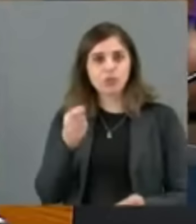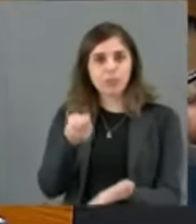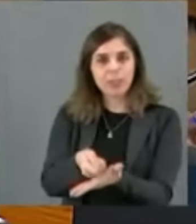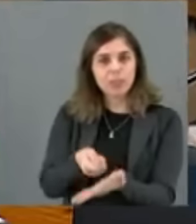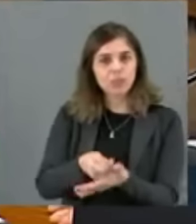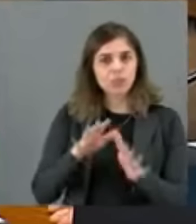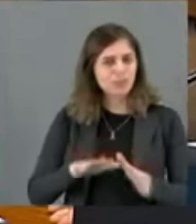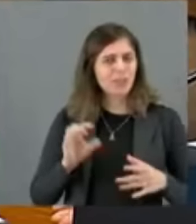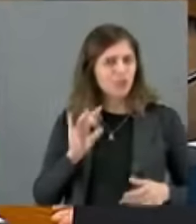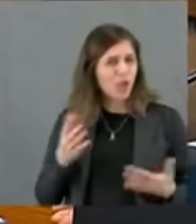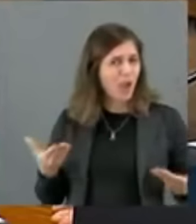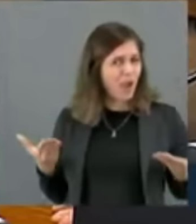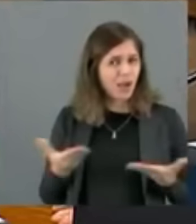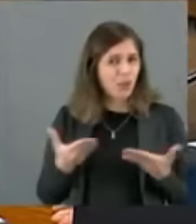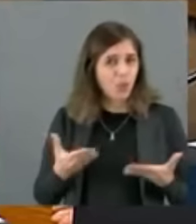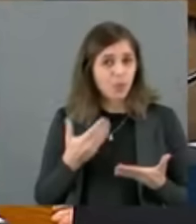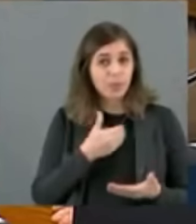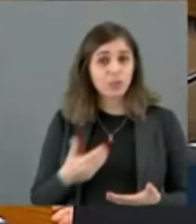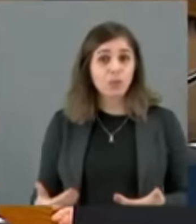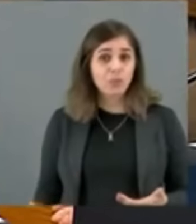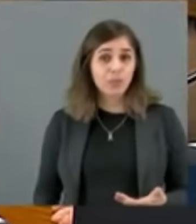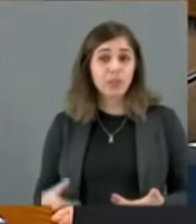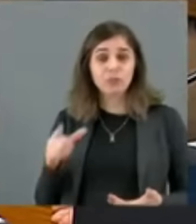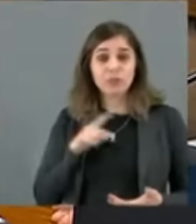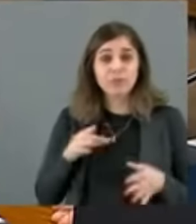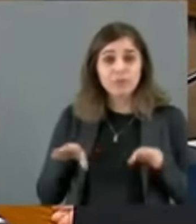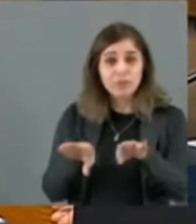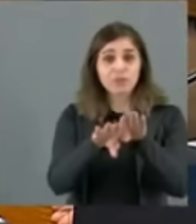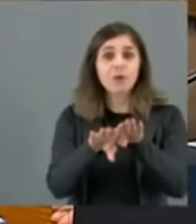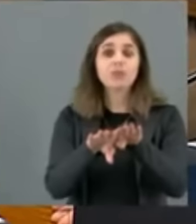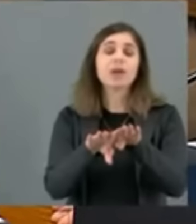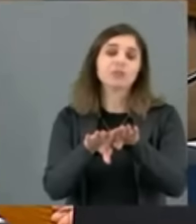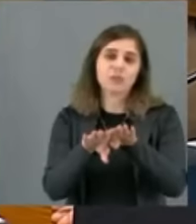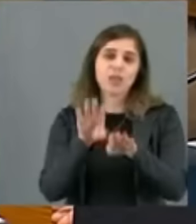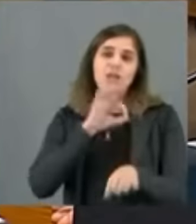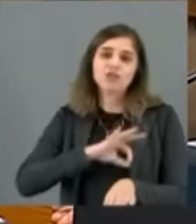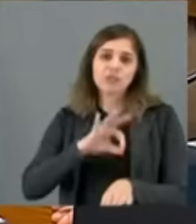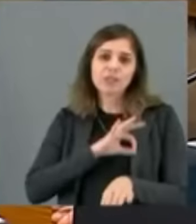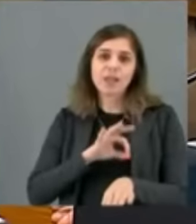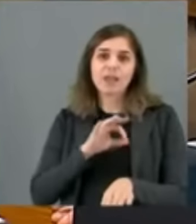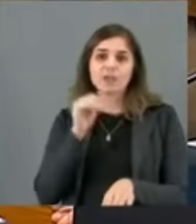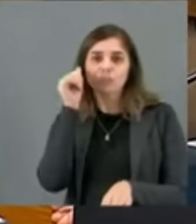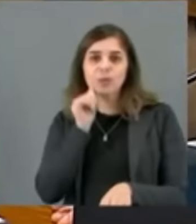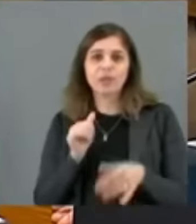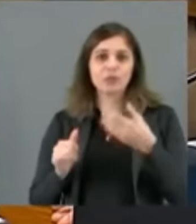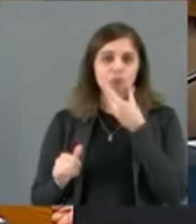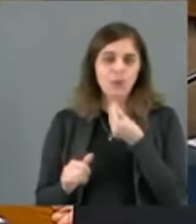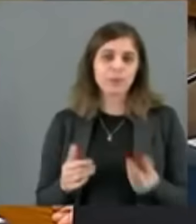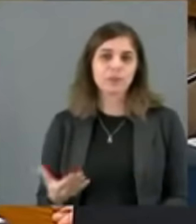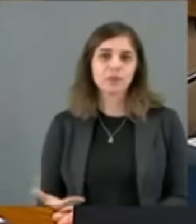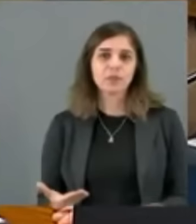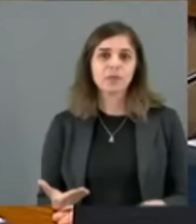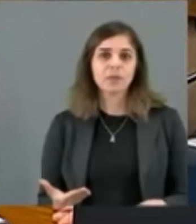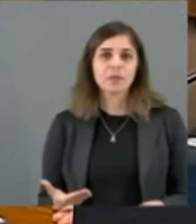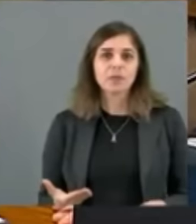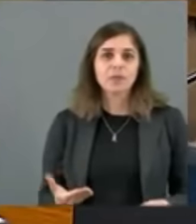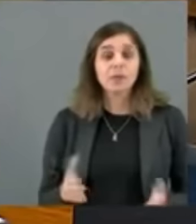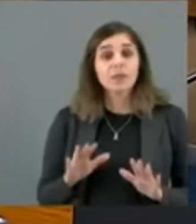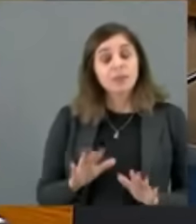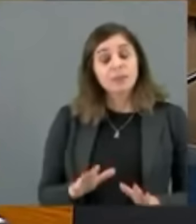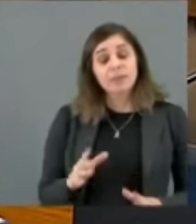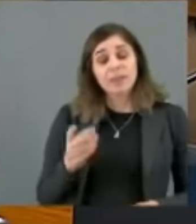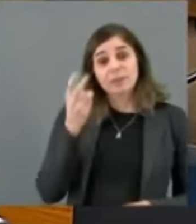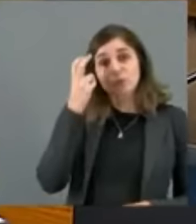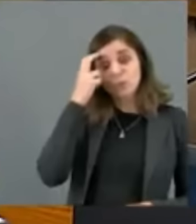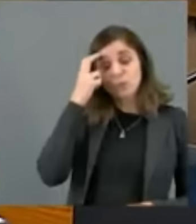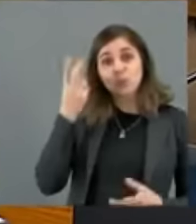que nós aprovamos a igualdade salarial entre homens e mulheres. Tudo isso é para falar que, através da cultura, não com orçamento